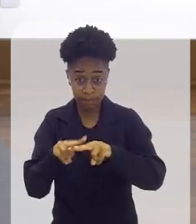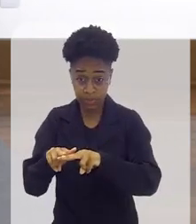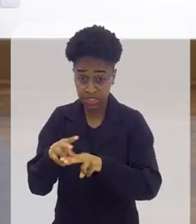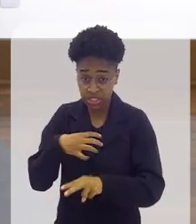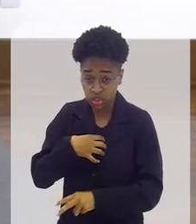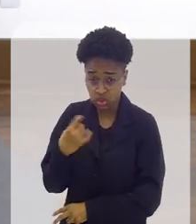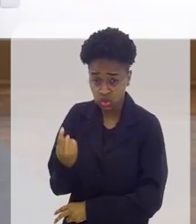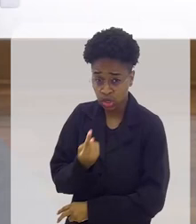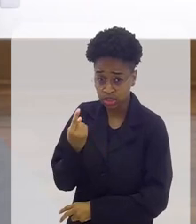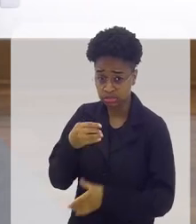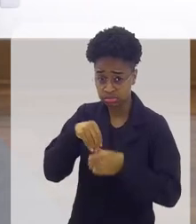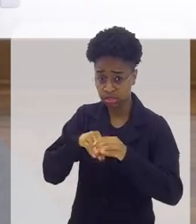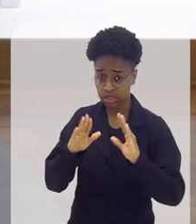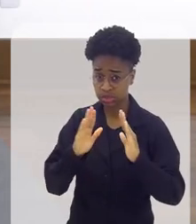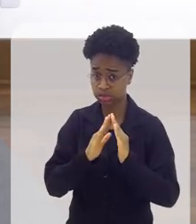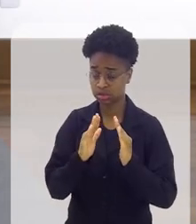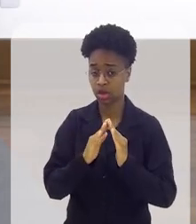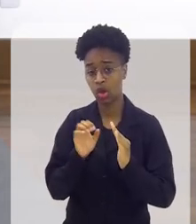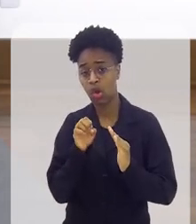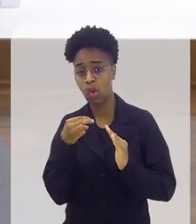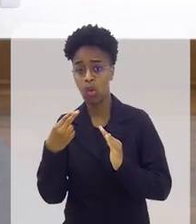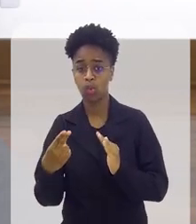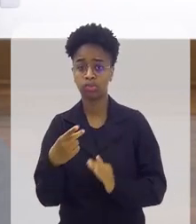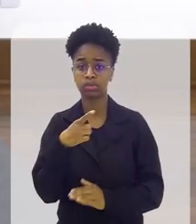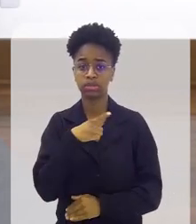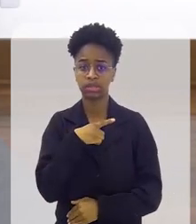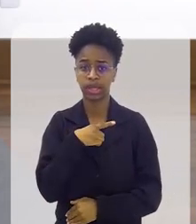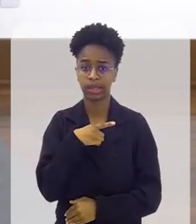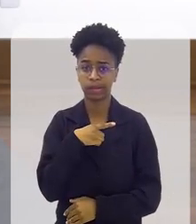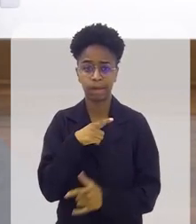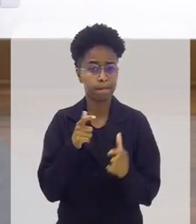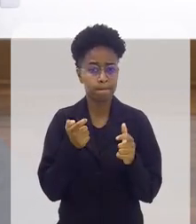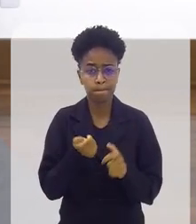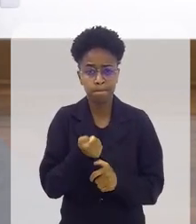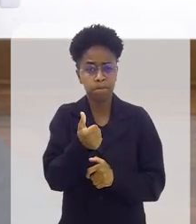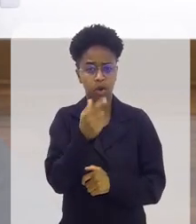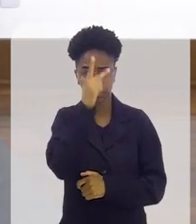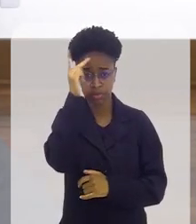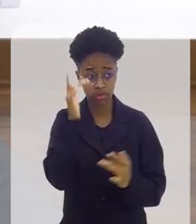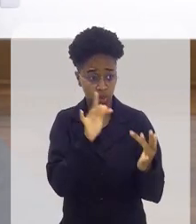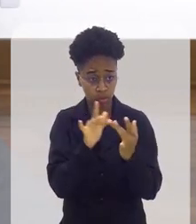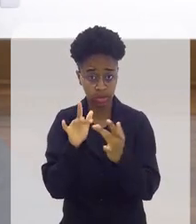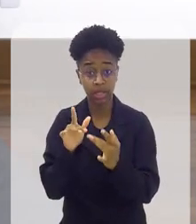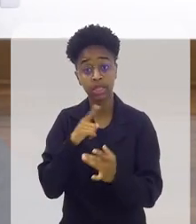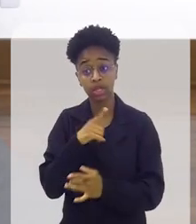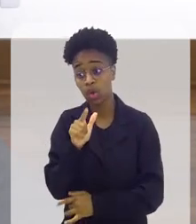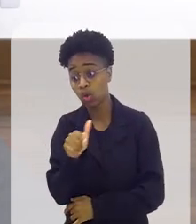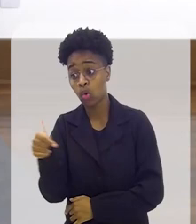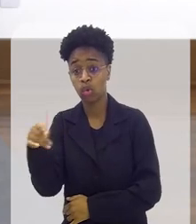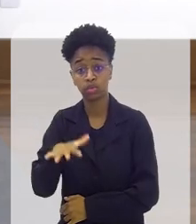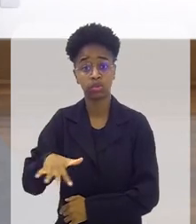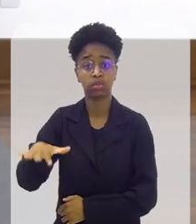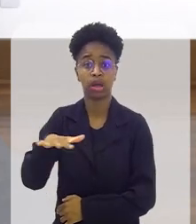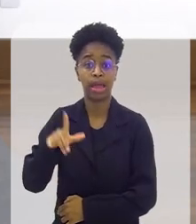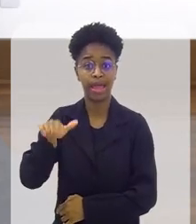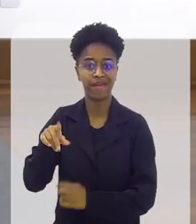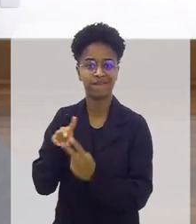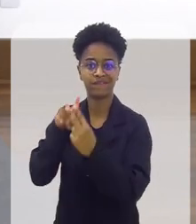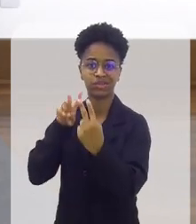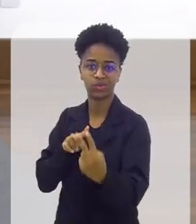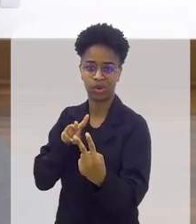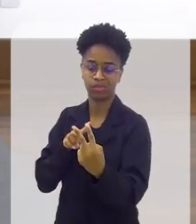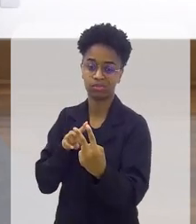isolado, que está sozinho dentro de casa, ou que tem um ciclo muito restrito, você tem esse outro ambiente, que é o